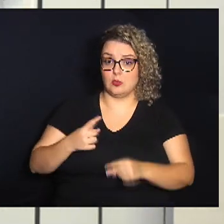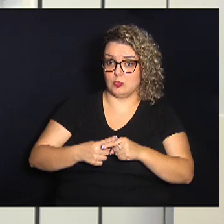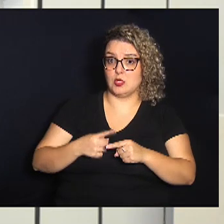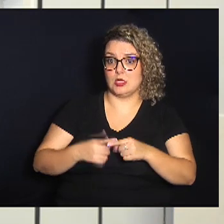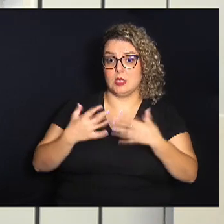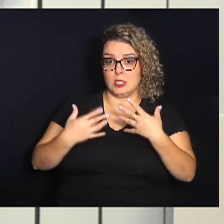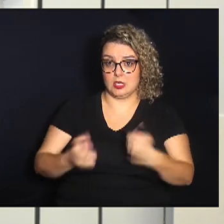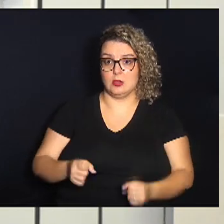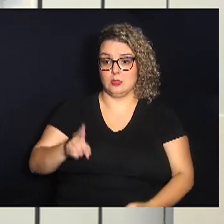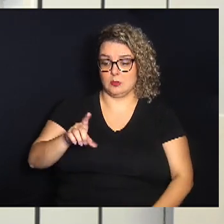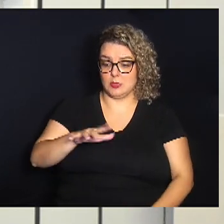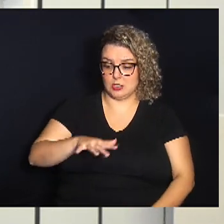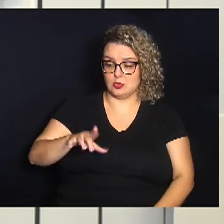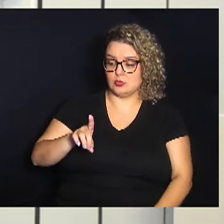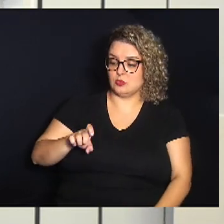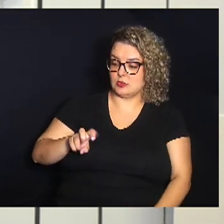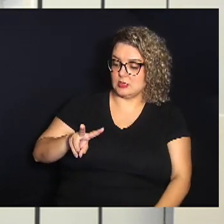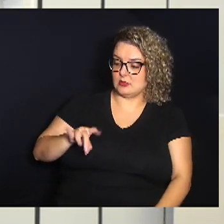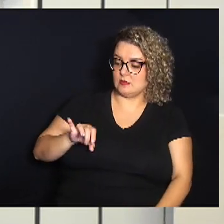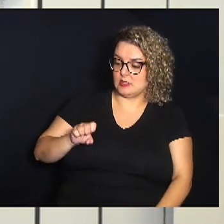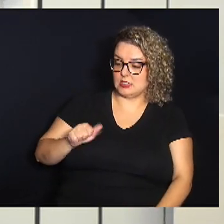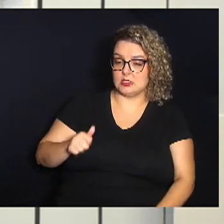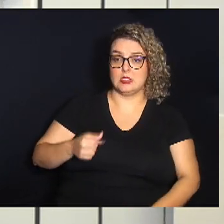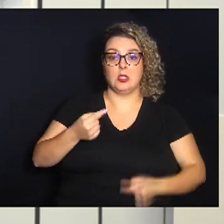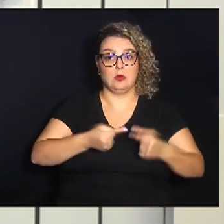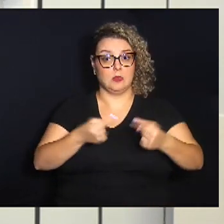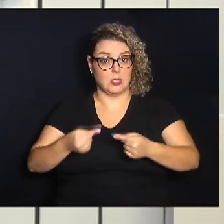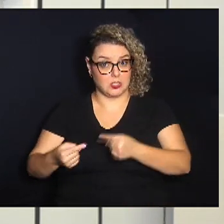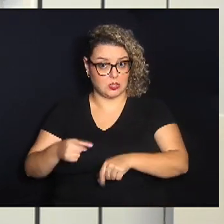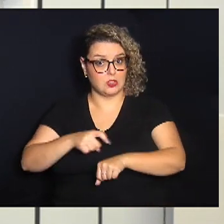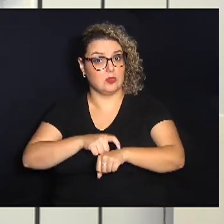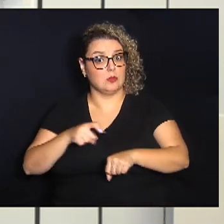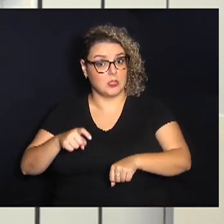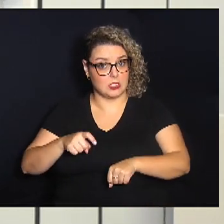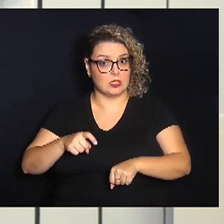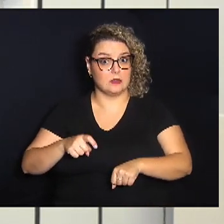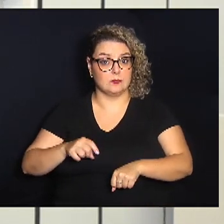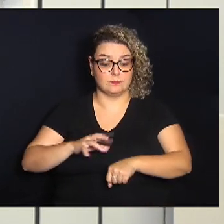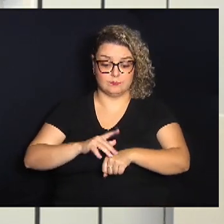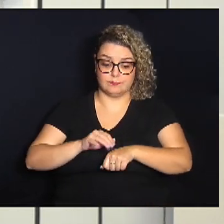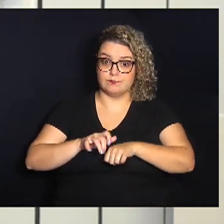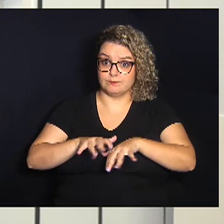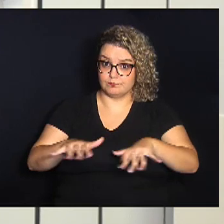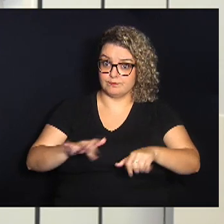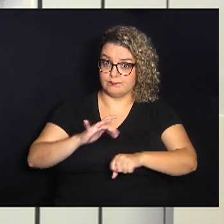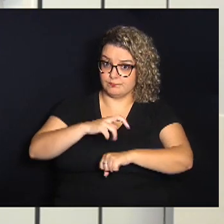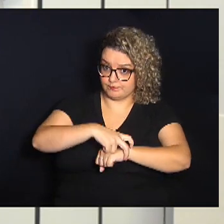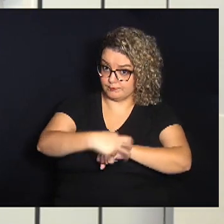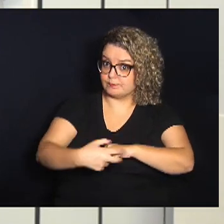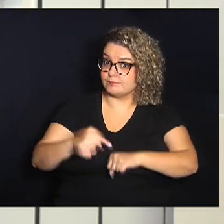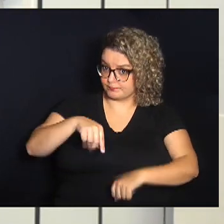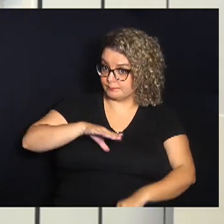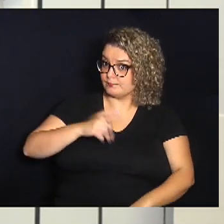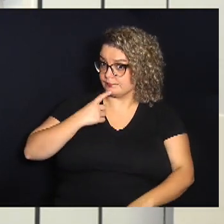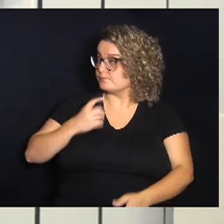a diretora do Devisa para discutir a situação da epidemia de dengue aqui em Campinas.